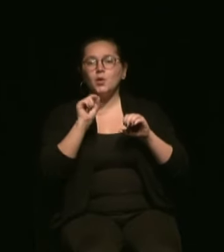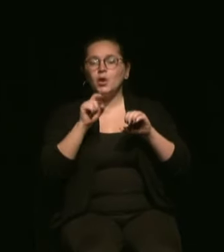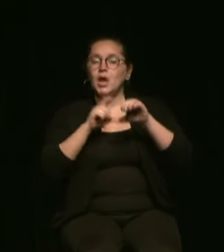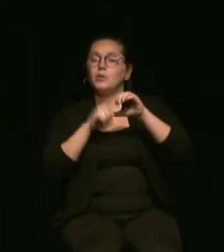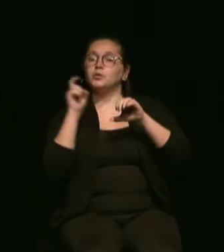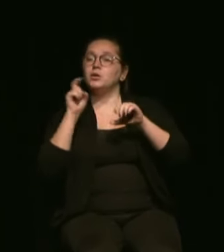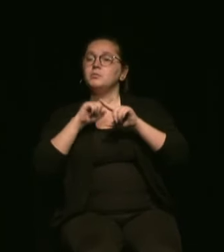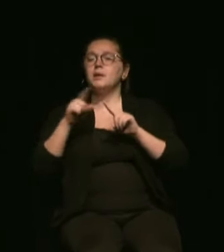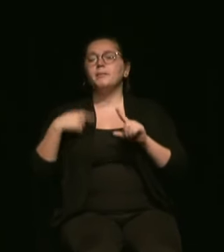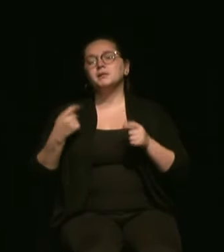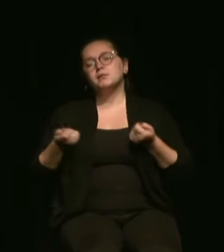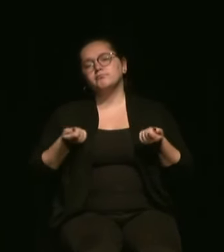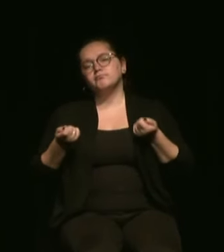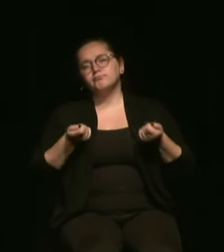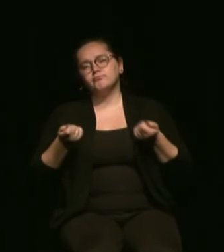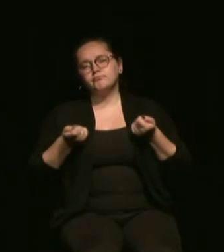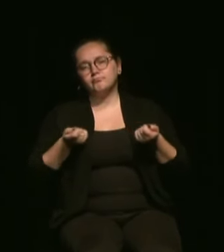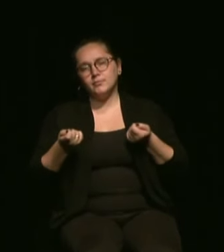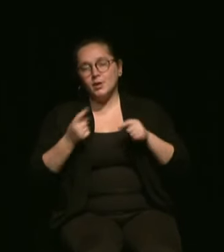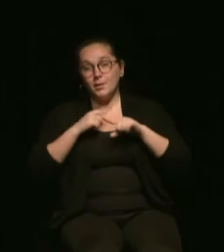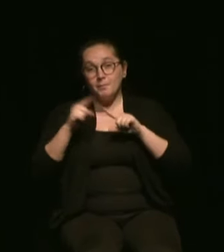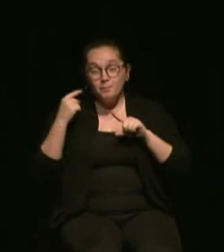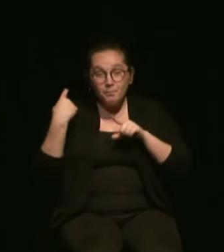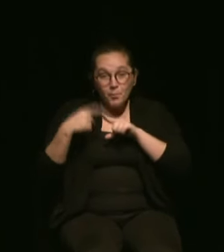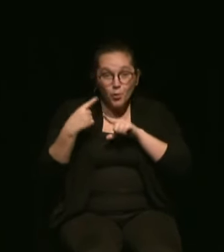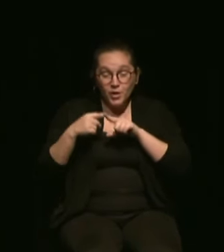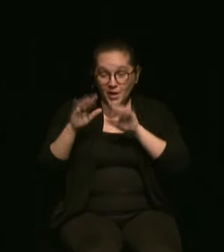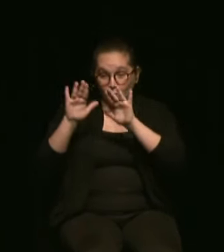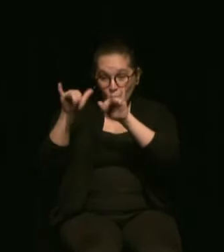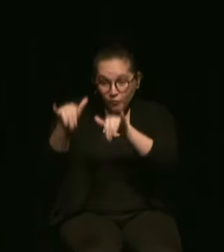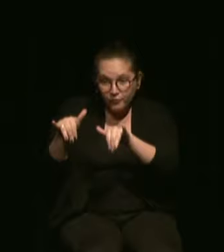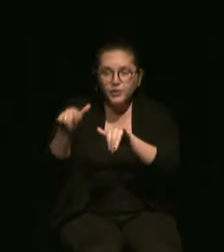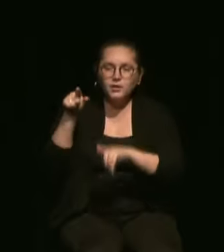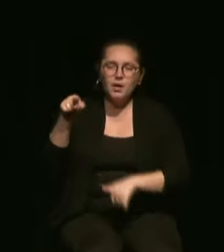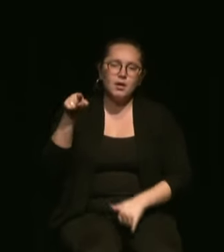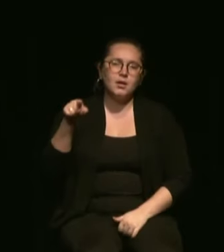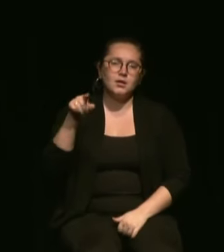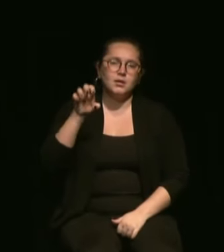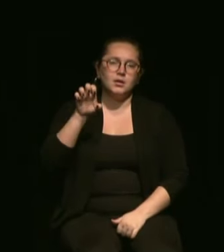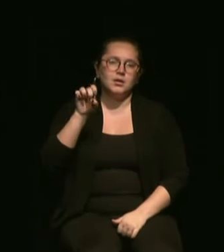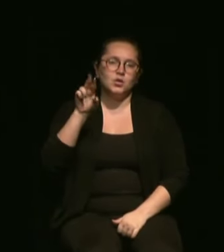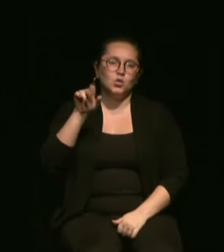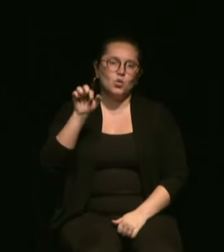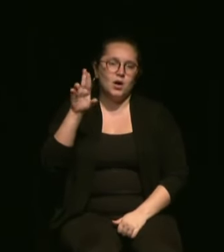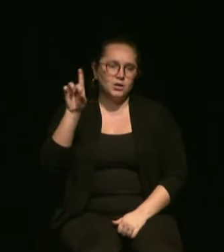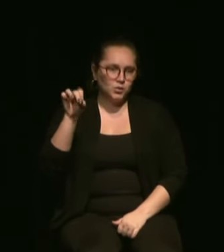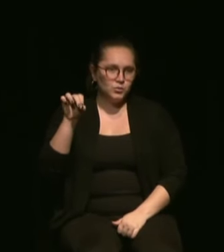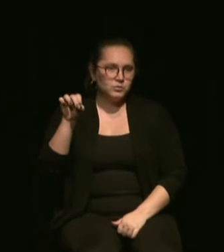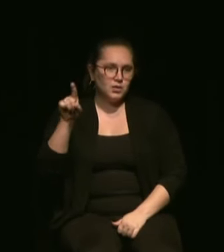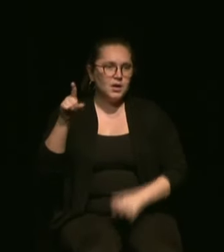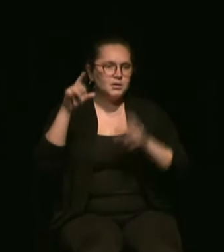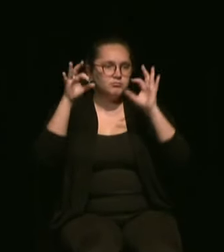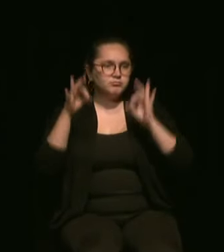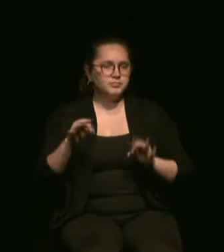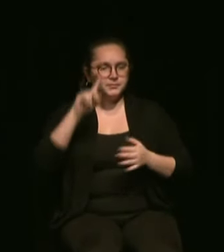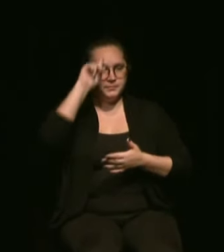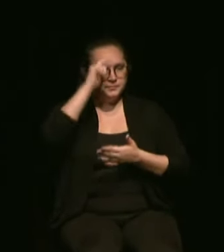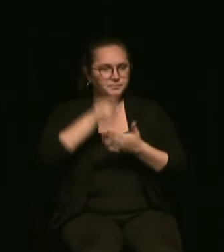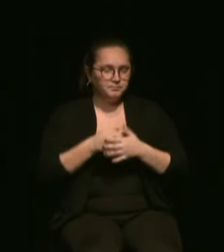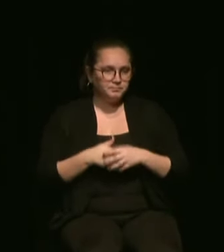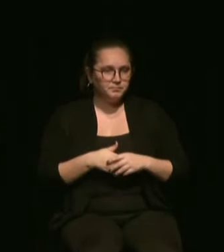tutelada. Porque a palavra final é do Eduardo. Mas durante